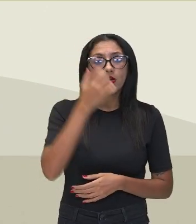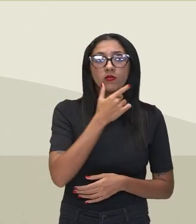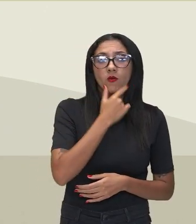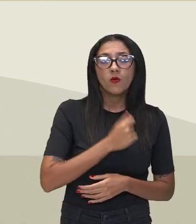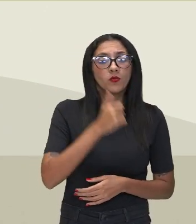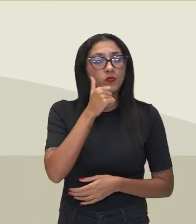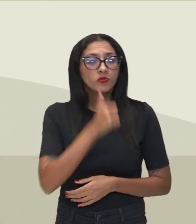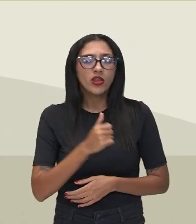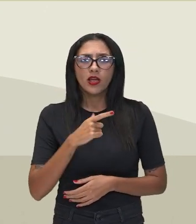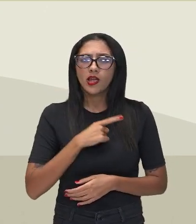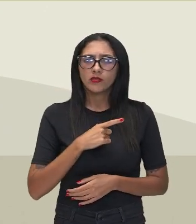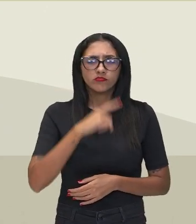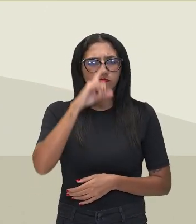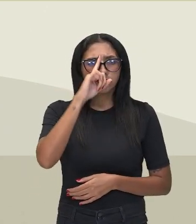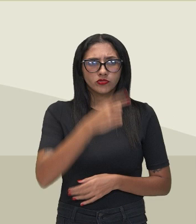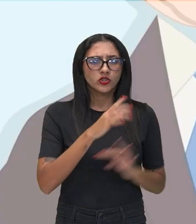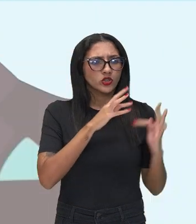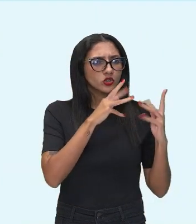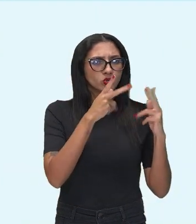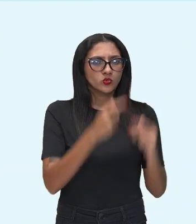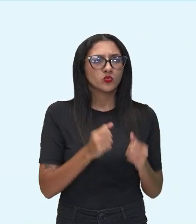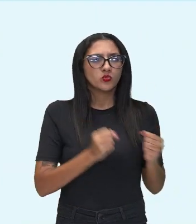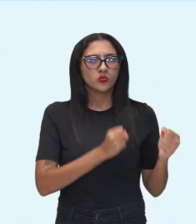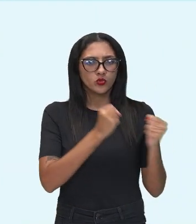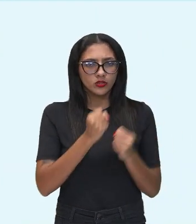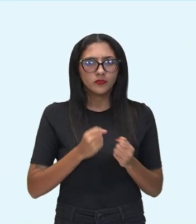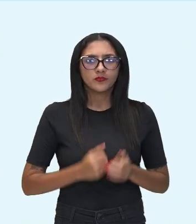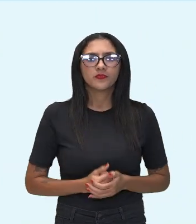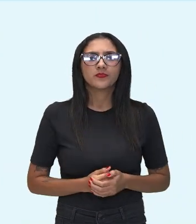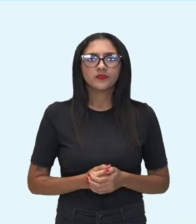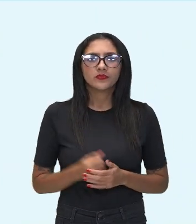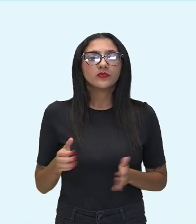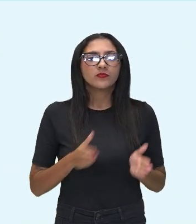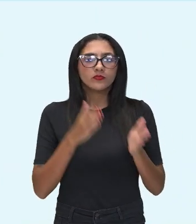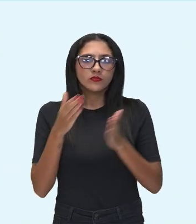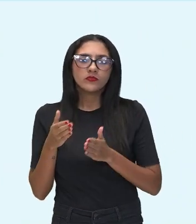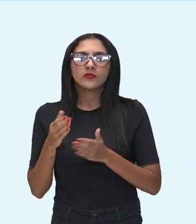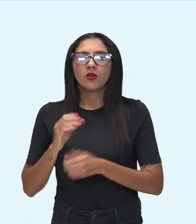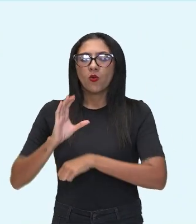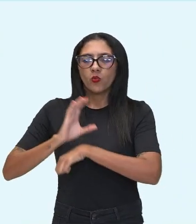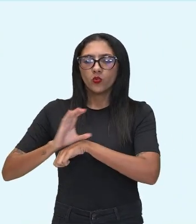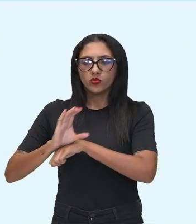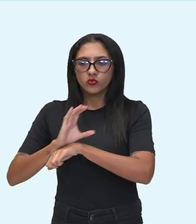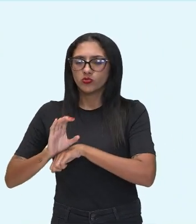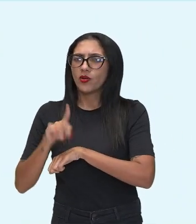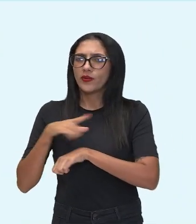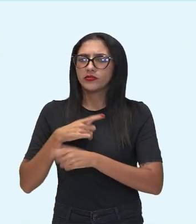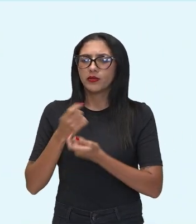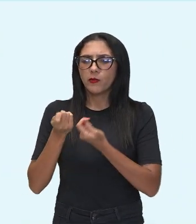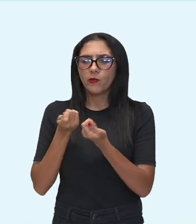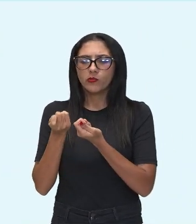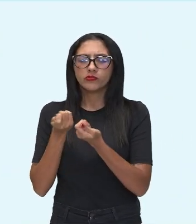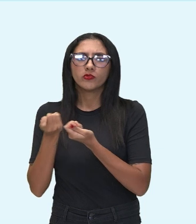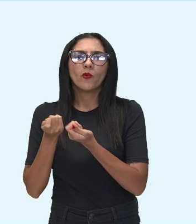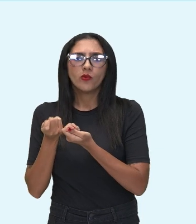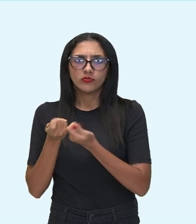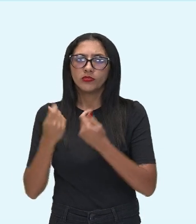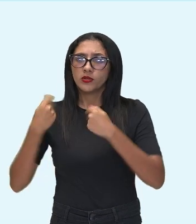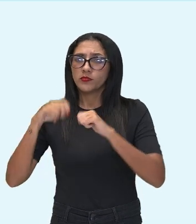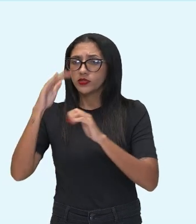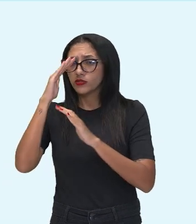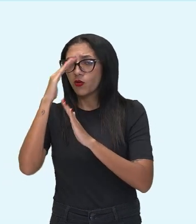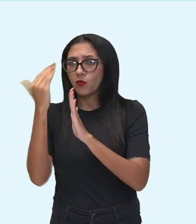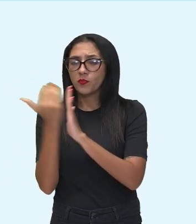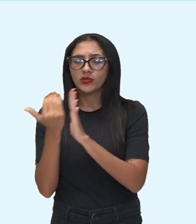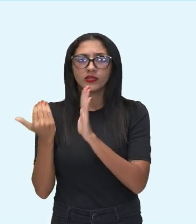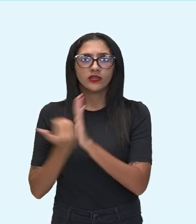tem poder total sobre o governo. Na monarquia constitucional, o poder do monarca é limitado por uma constituição ou leis, como